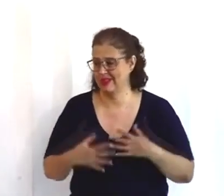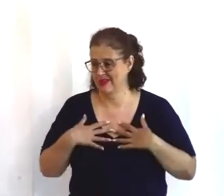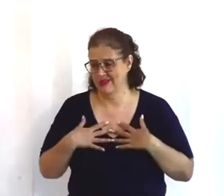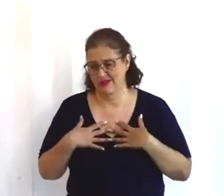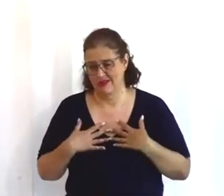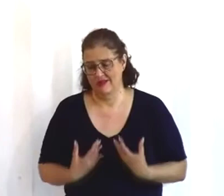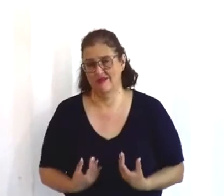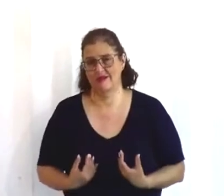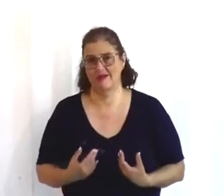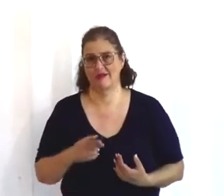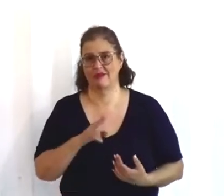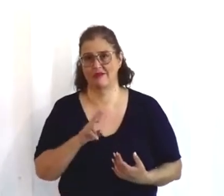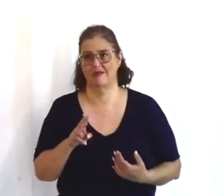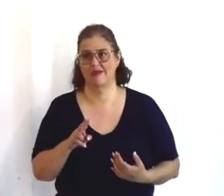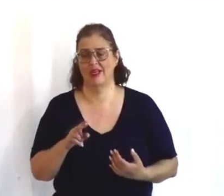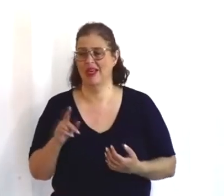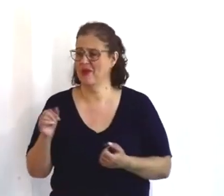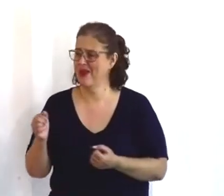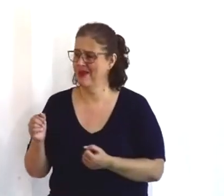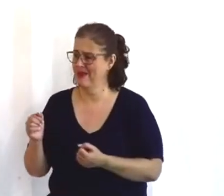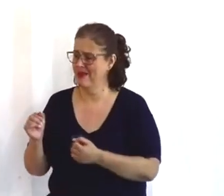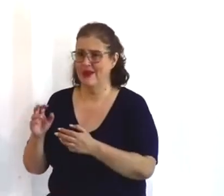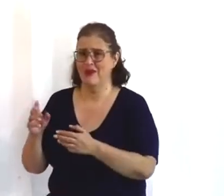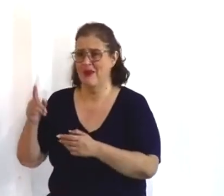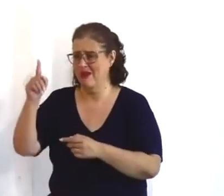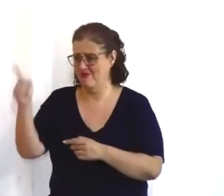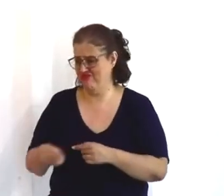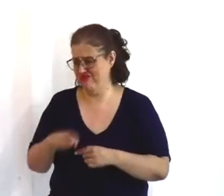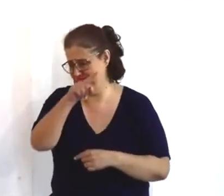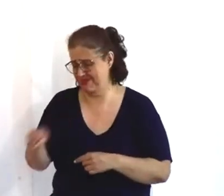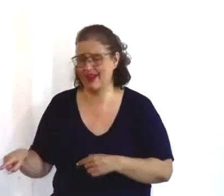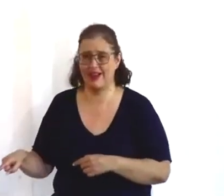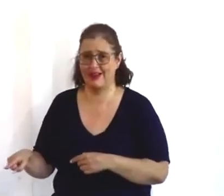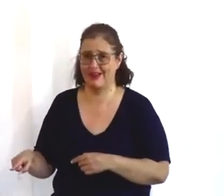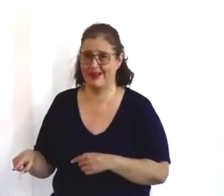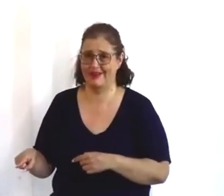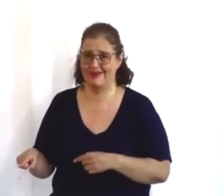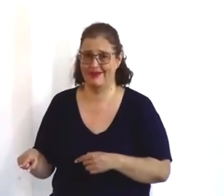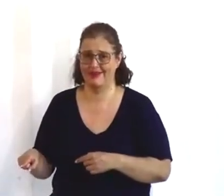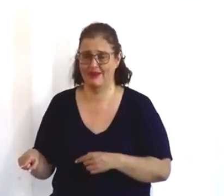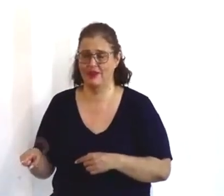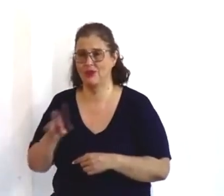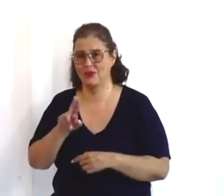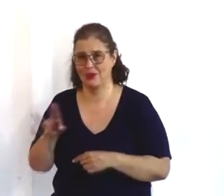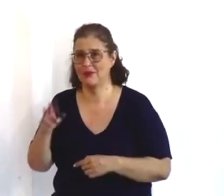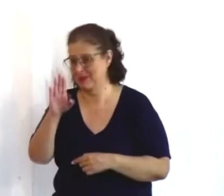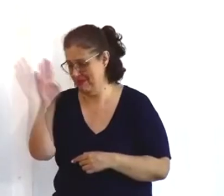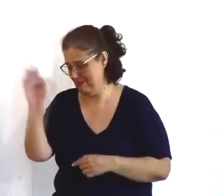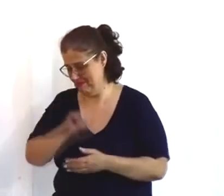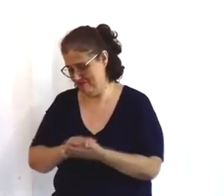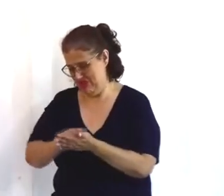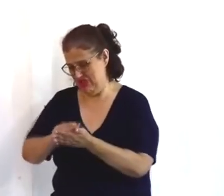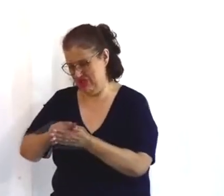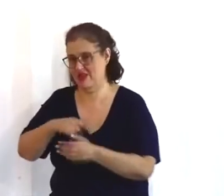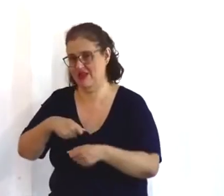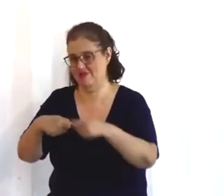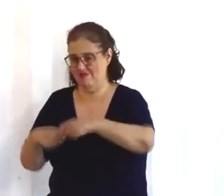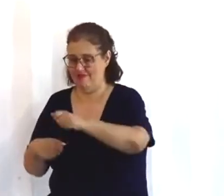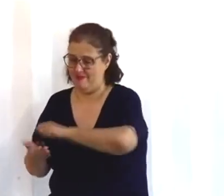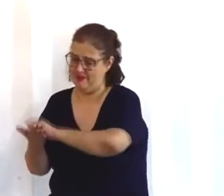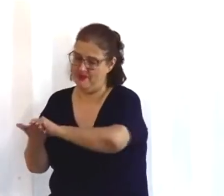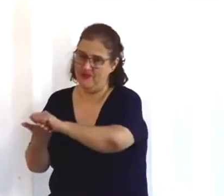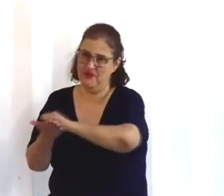estão apagando o nome dele. Isso acontece com todos que morrem na terra, mas eu quero dar uma boa notícia para vocês. Tem um lugar que o nome do reverendo